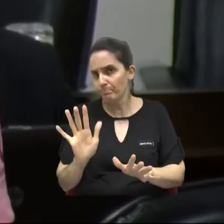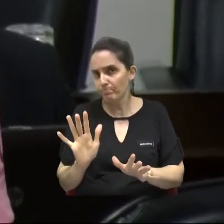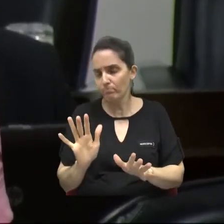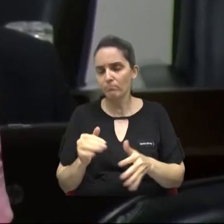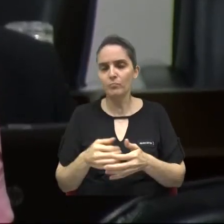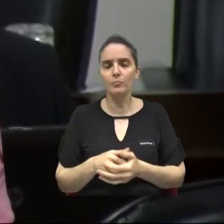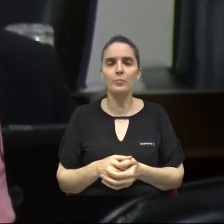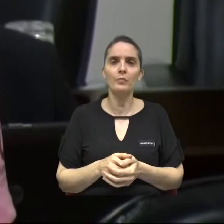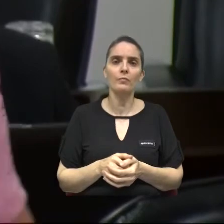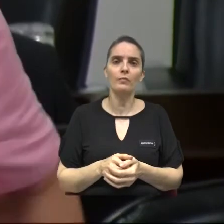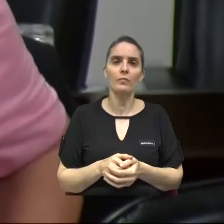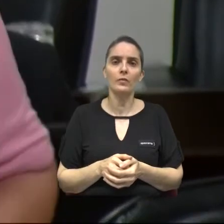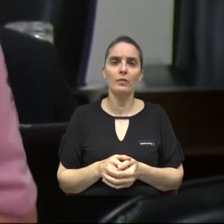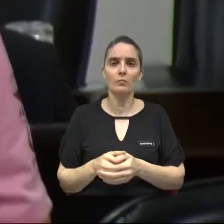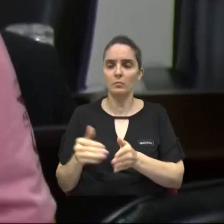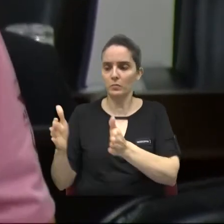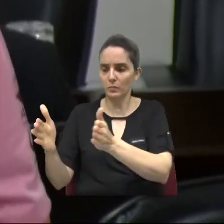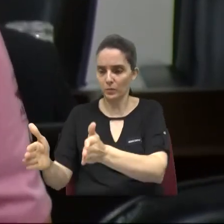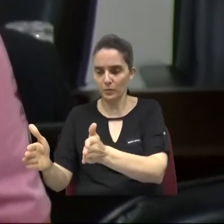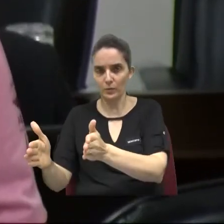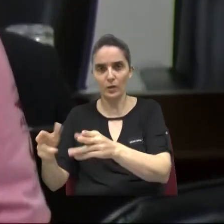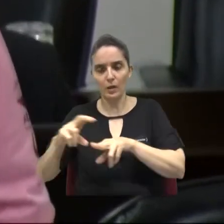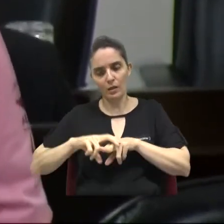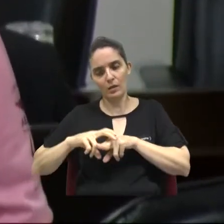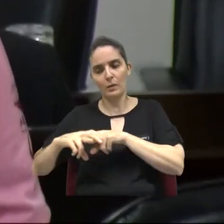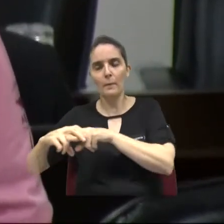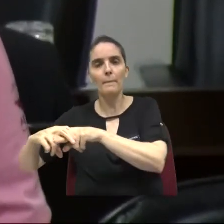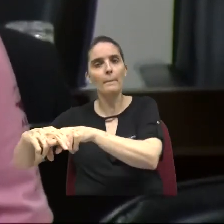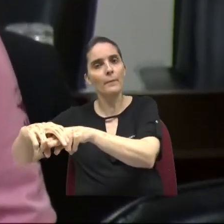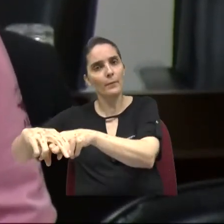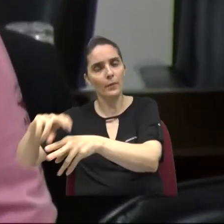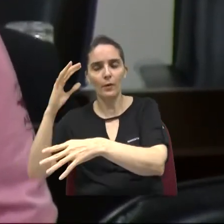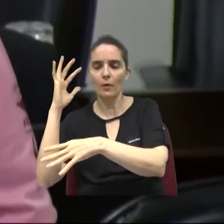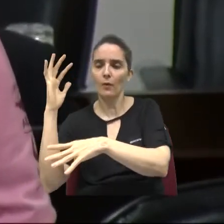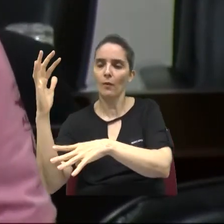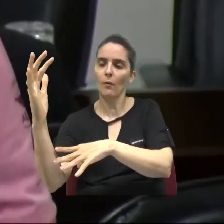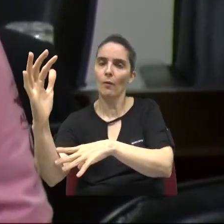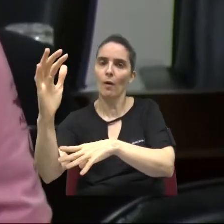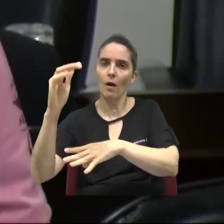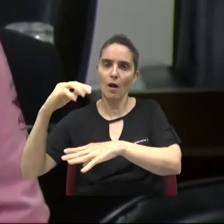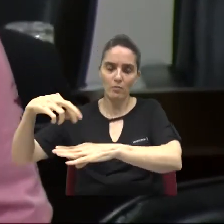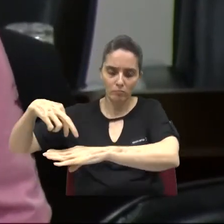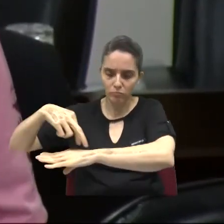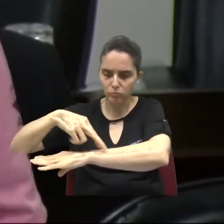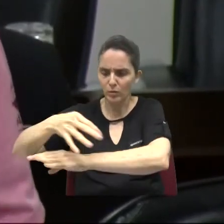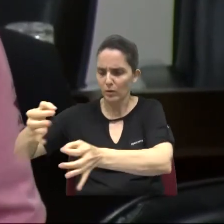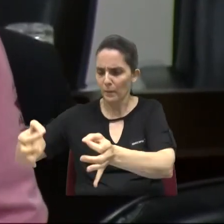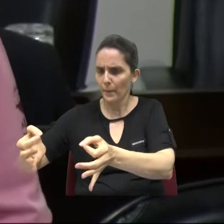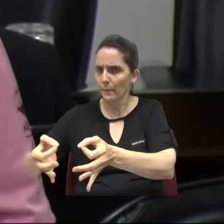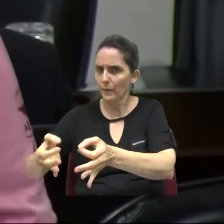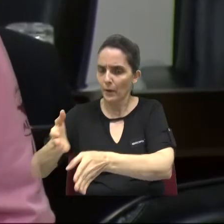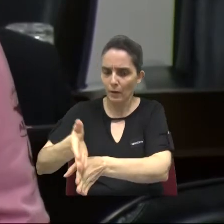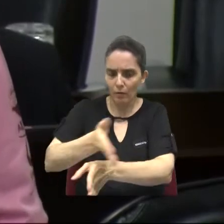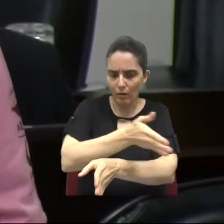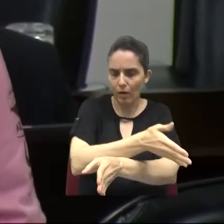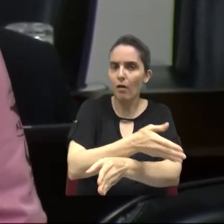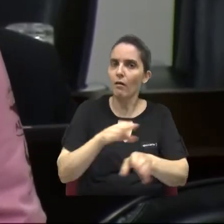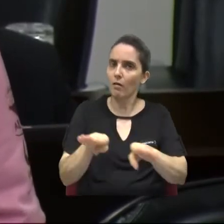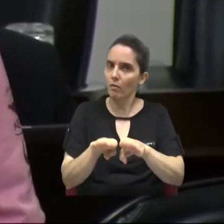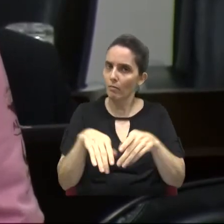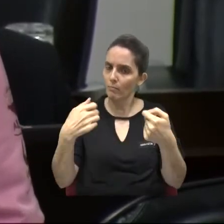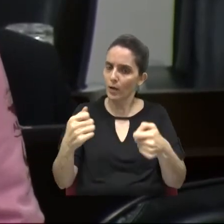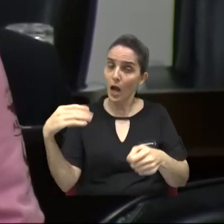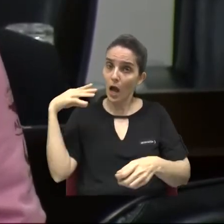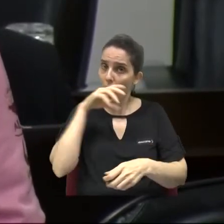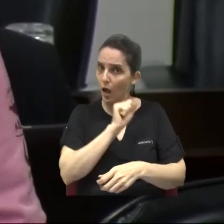outro espacinho que tem ali com banco, com árvore, com calçamento, é assim, que seja feito com urgência,